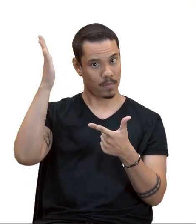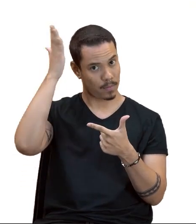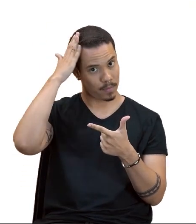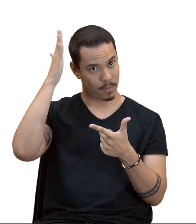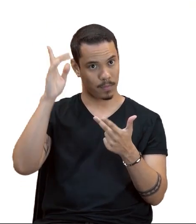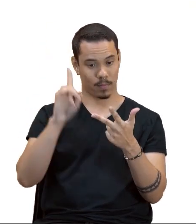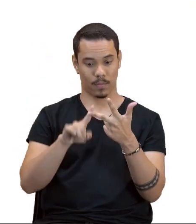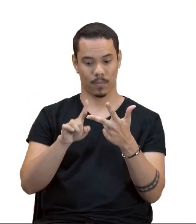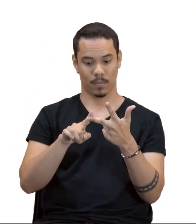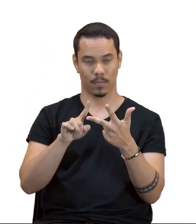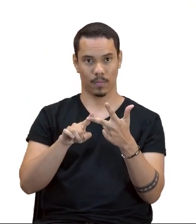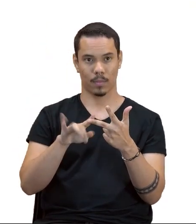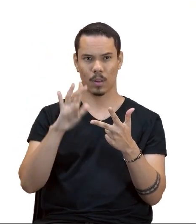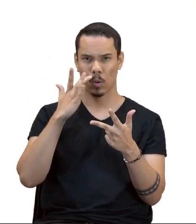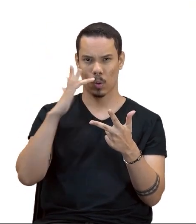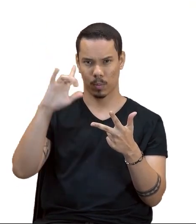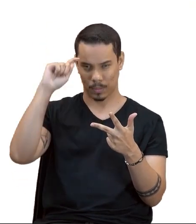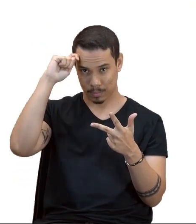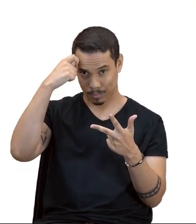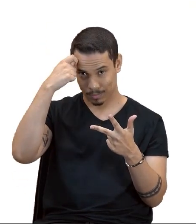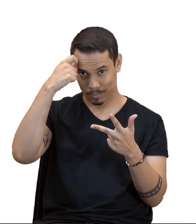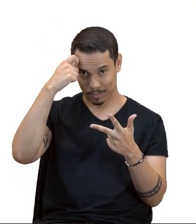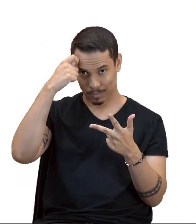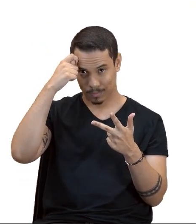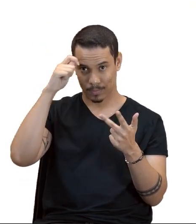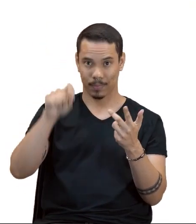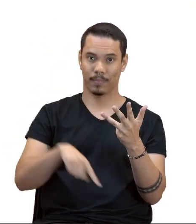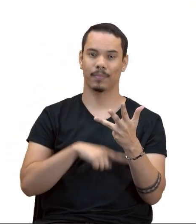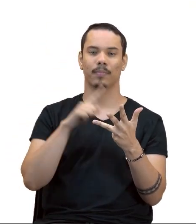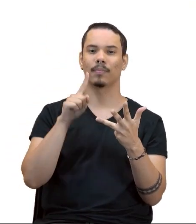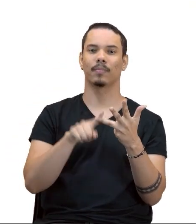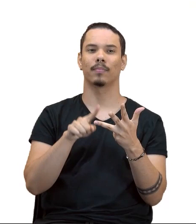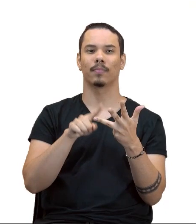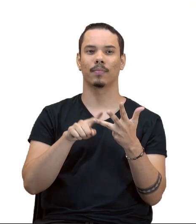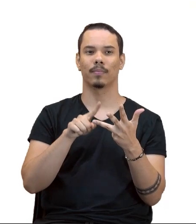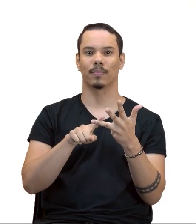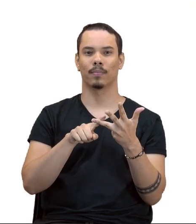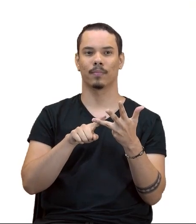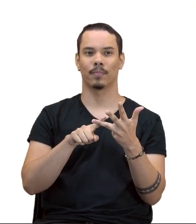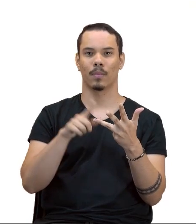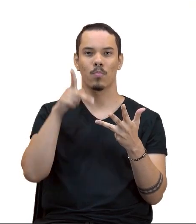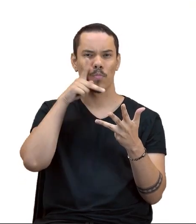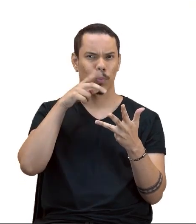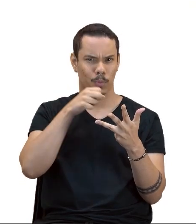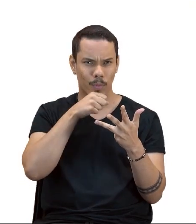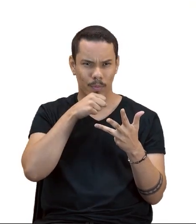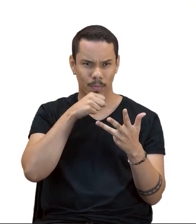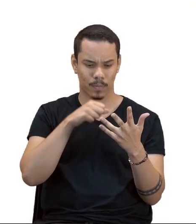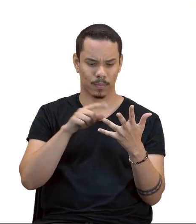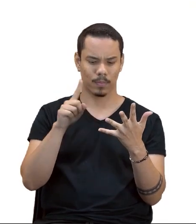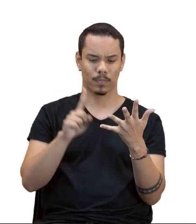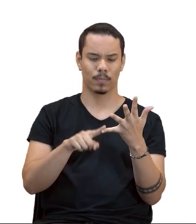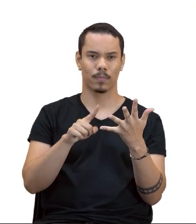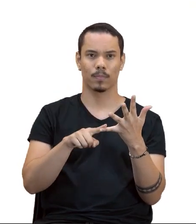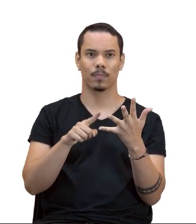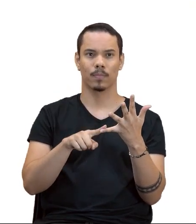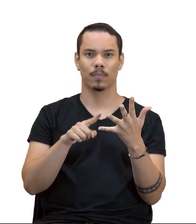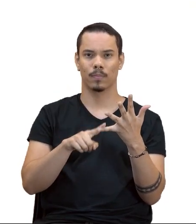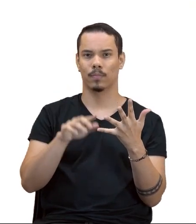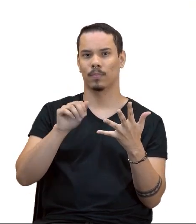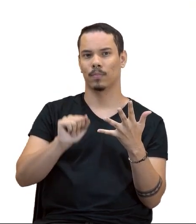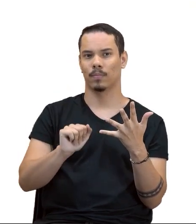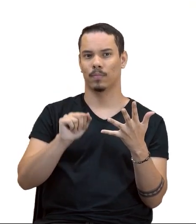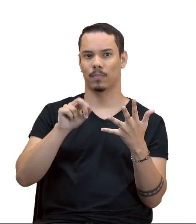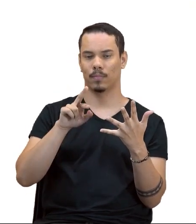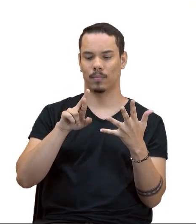C, PIC Ouro Preto. D, o PIC de Porto Velho. E o